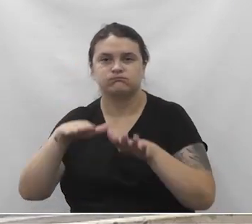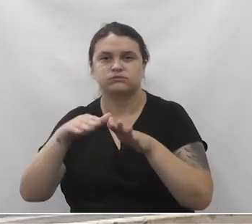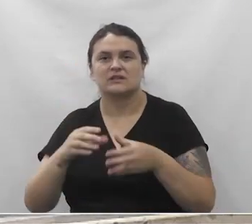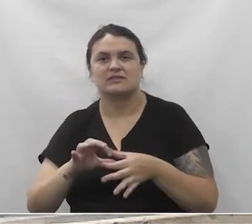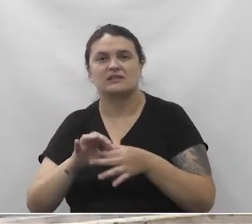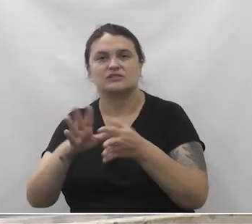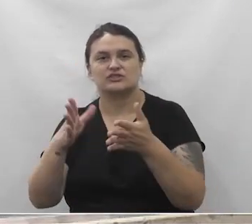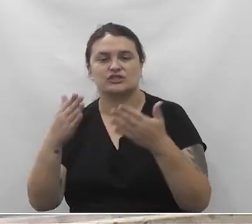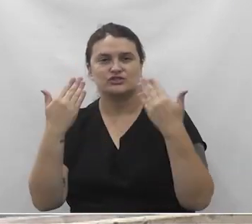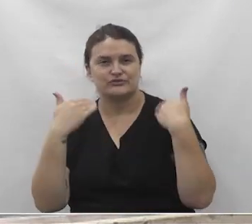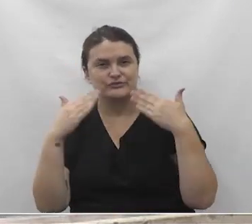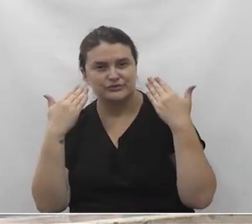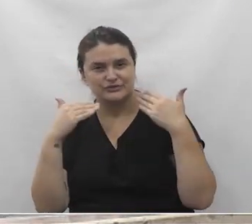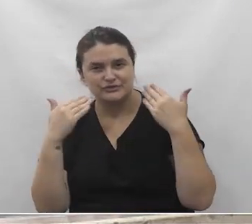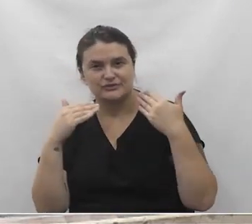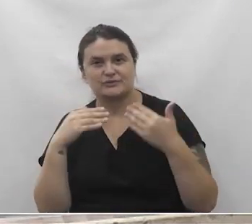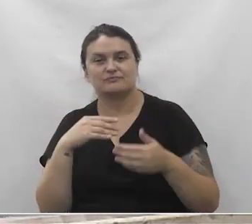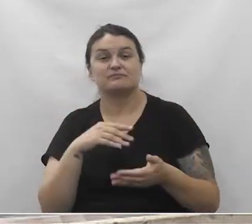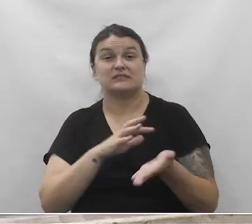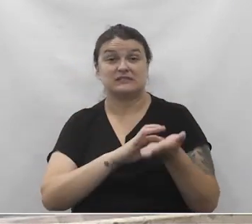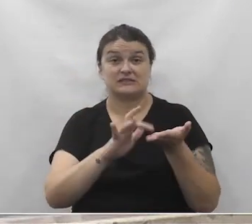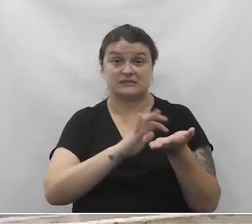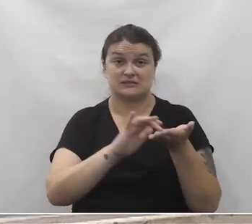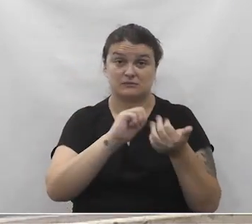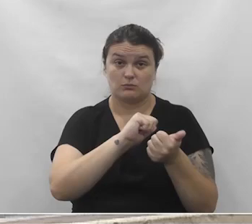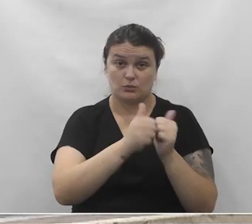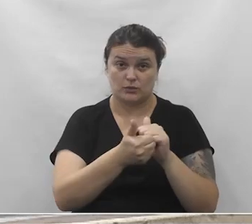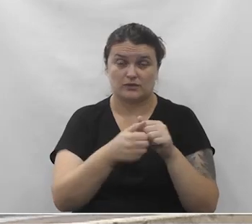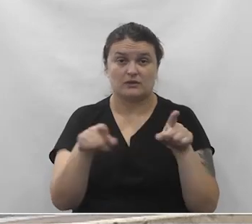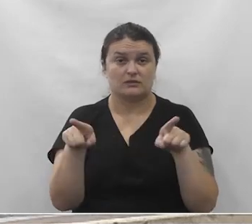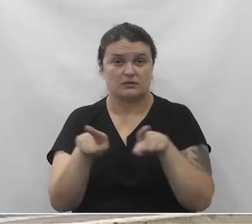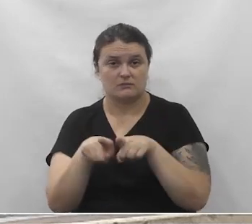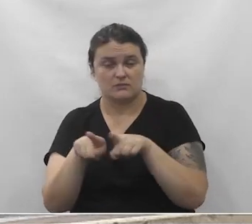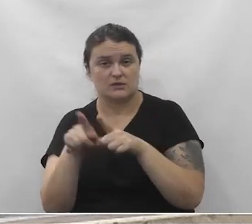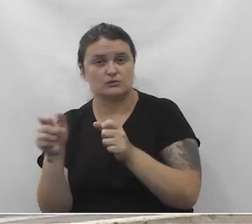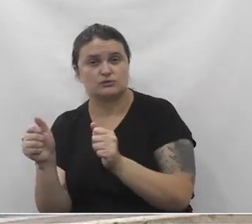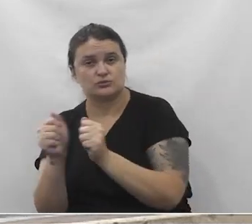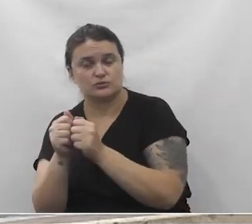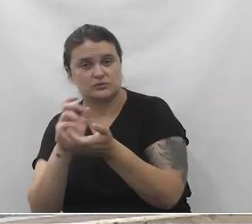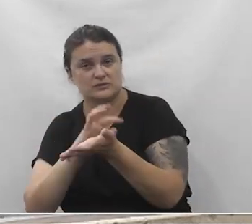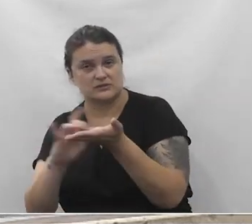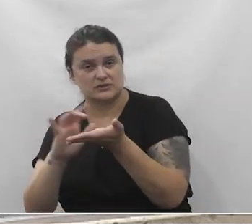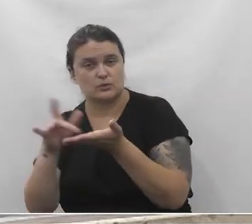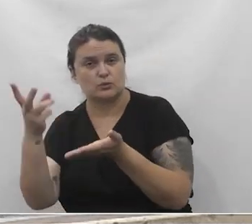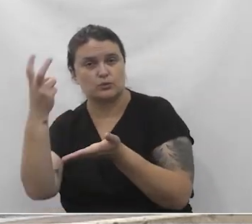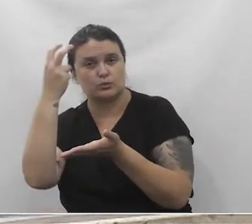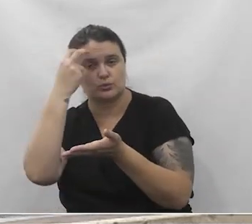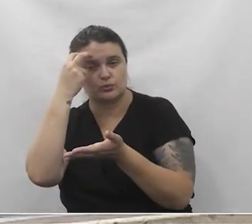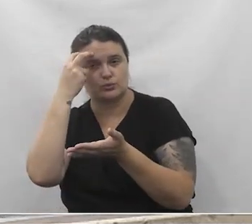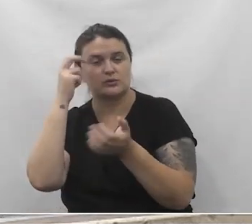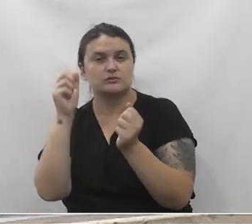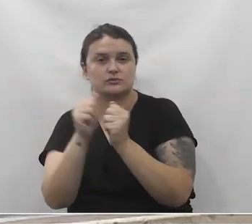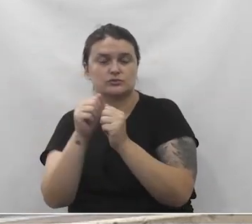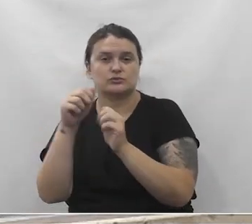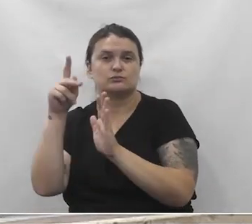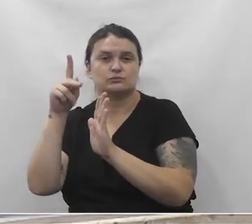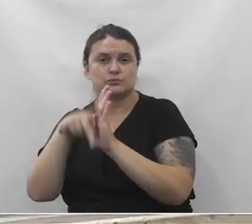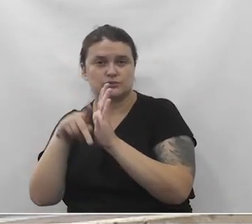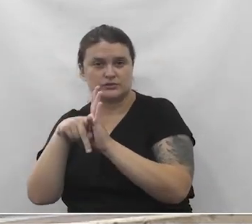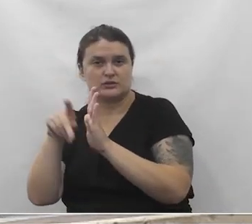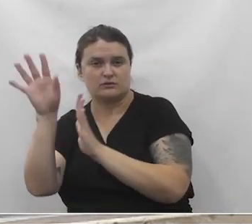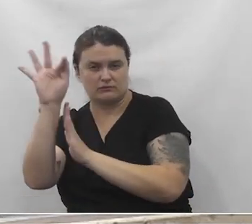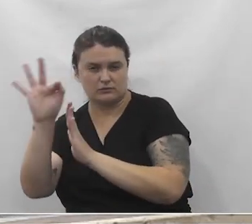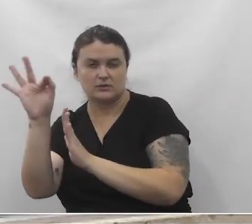divertido então a gente através da secretaria de esportes também eh junto com a Secretaria da Cultura e junto com o projeto da